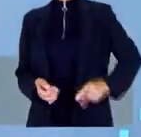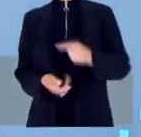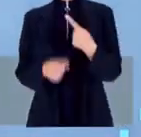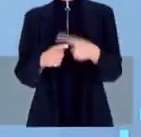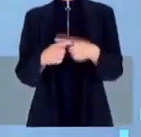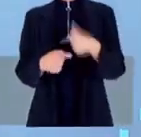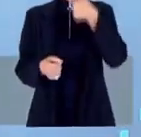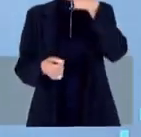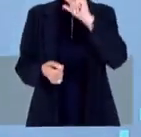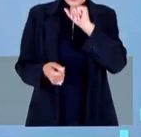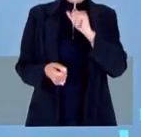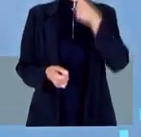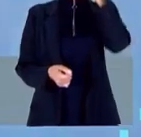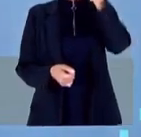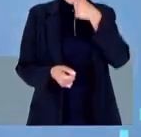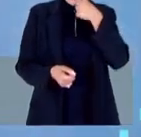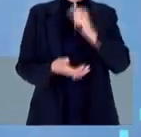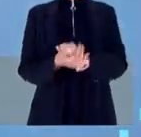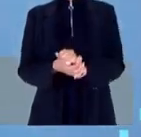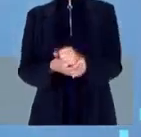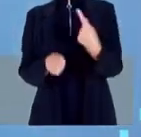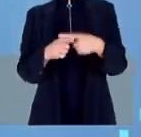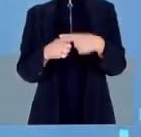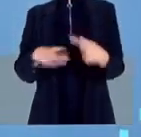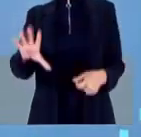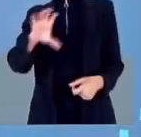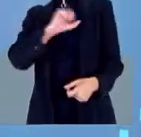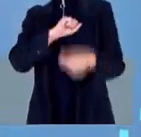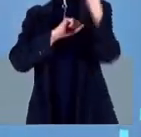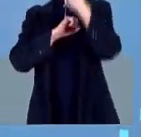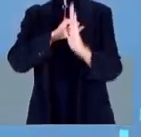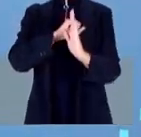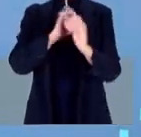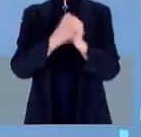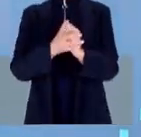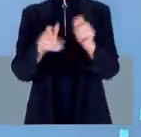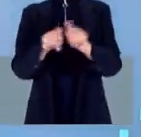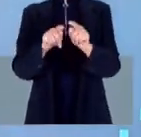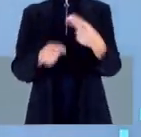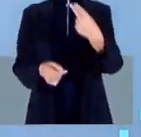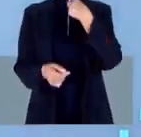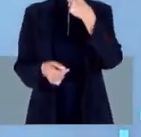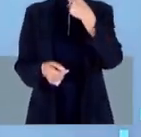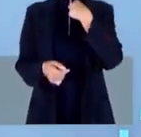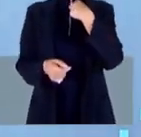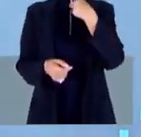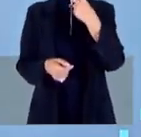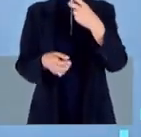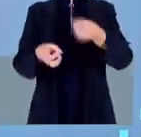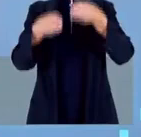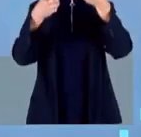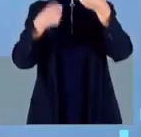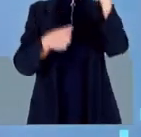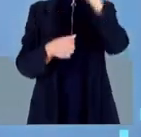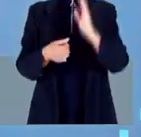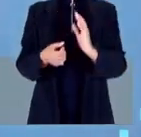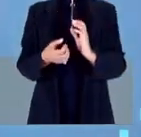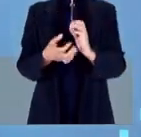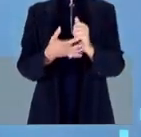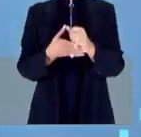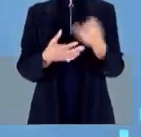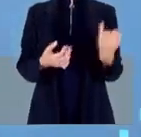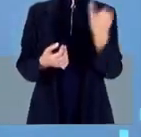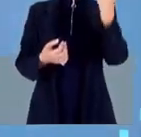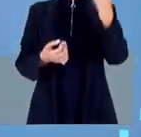eu sou mãe porque eu sou mulher porque eu amo meu brasil e eu não posso ver um Brasil tão rico ter